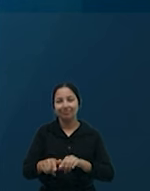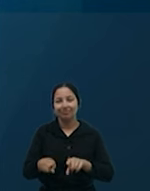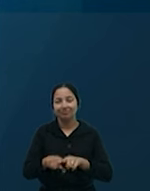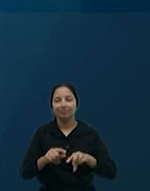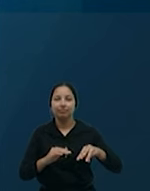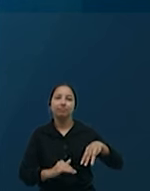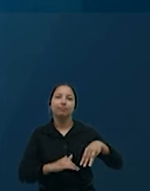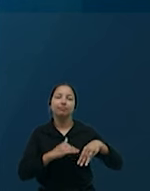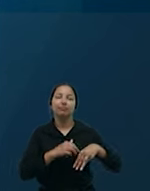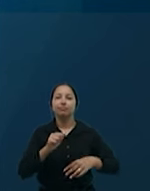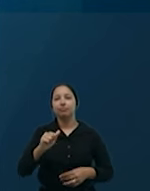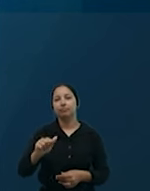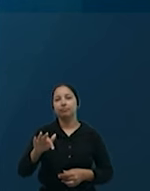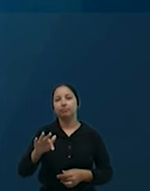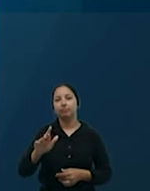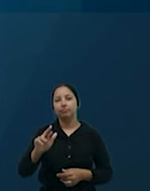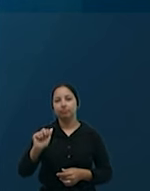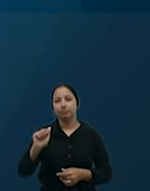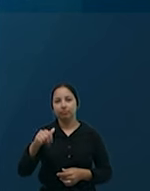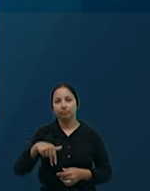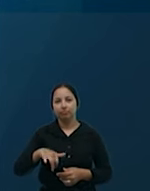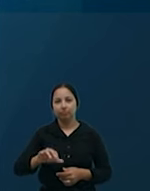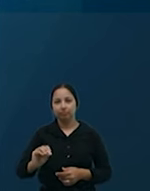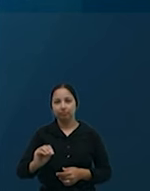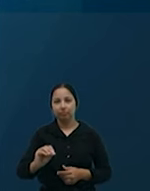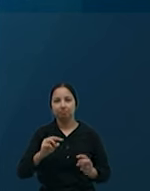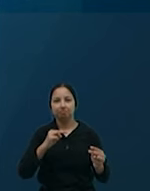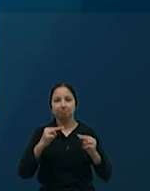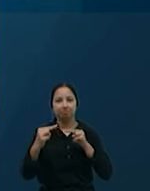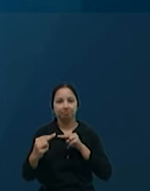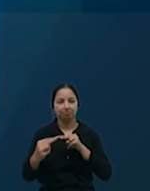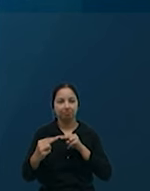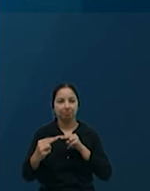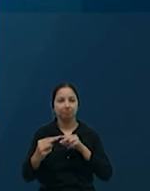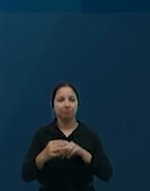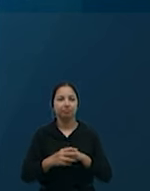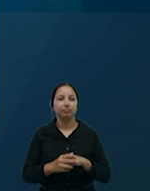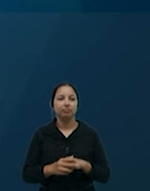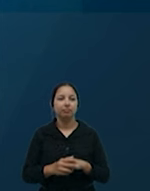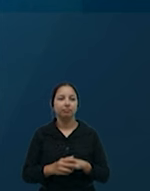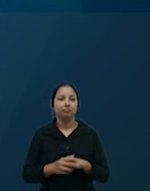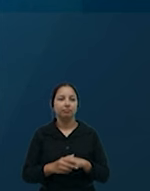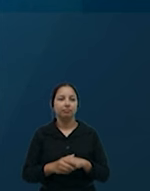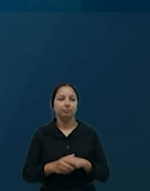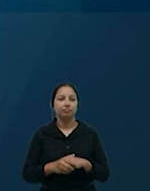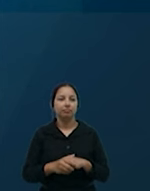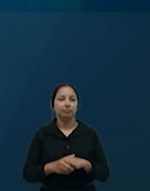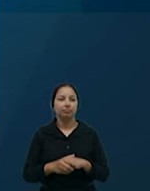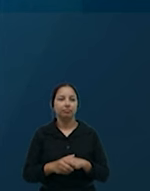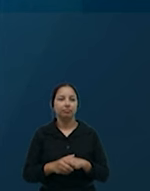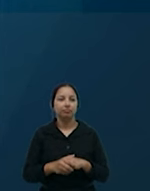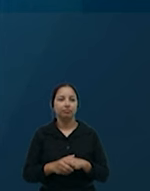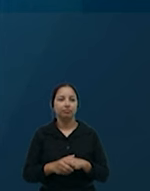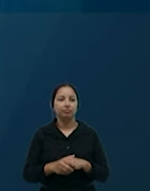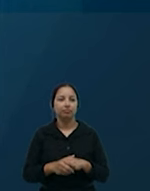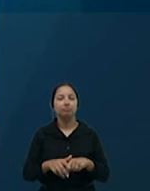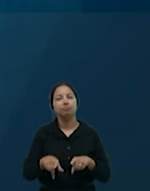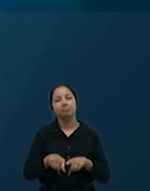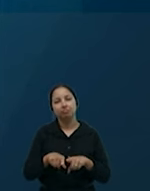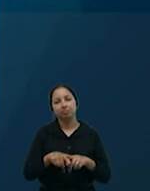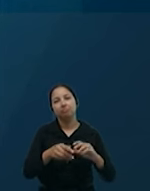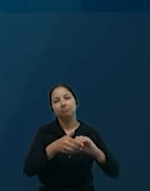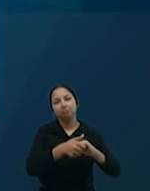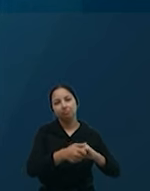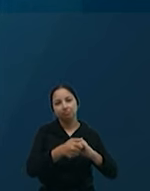no vídeo, excelentíssimo ministro Afrânio, na pessoa de quem eu cumprimento os demais ministros